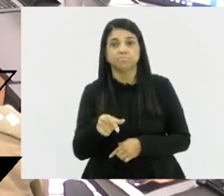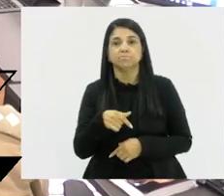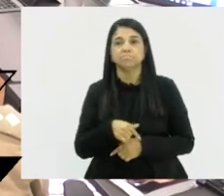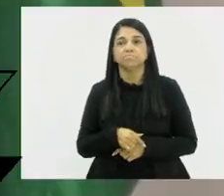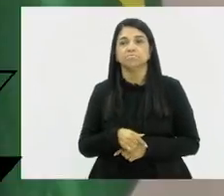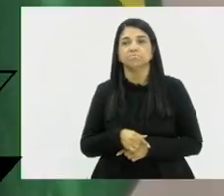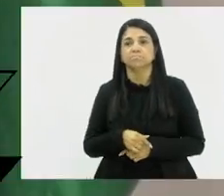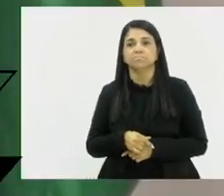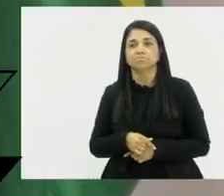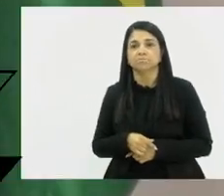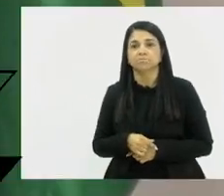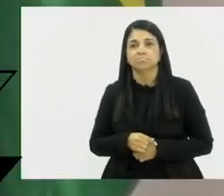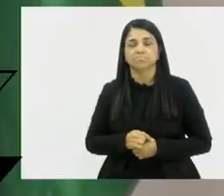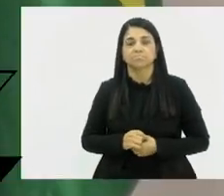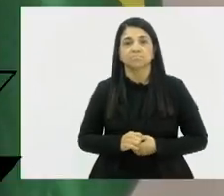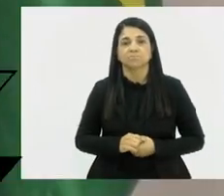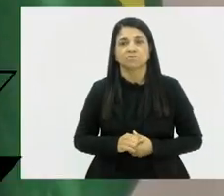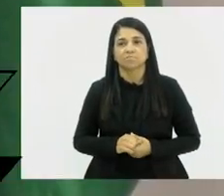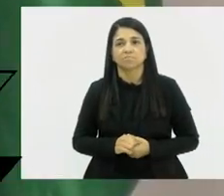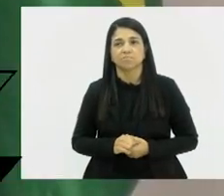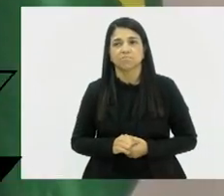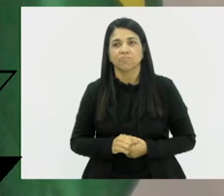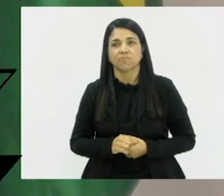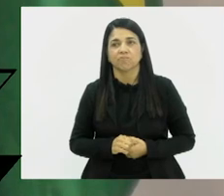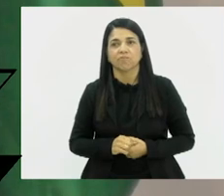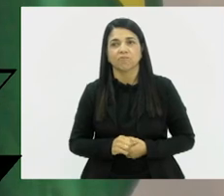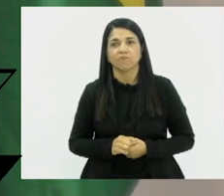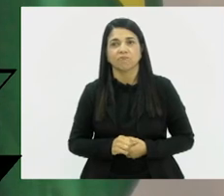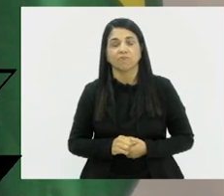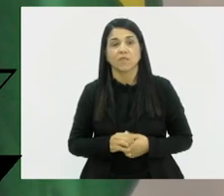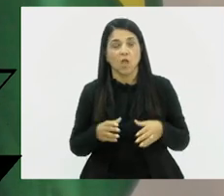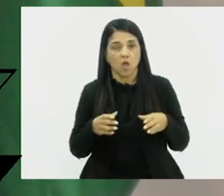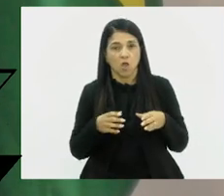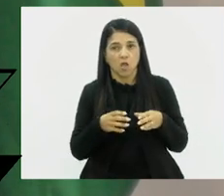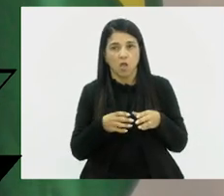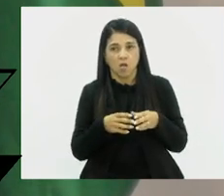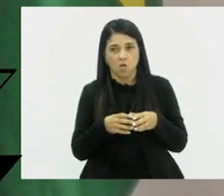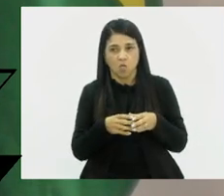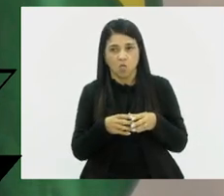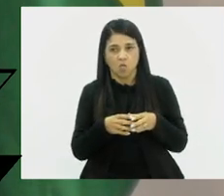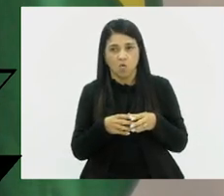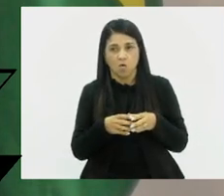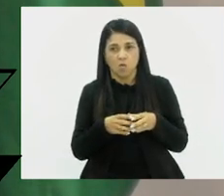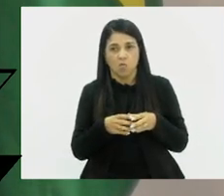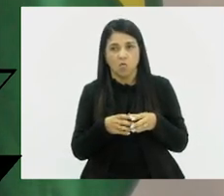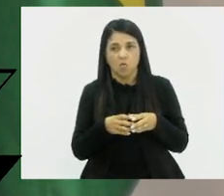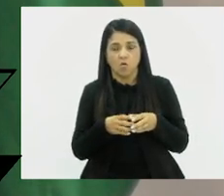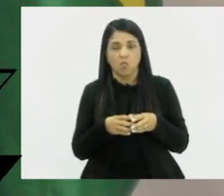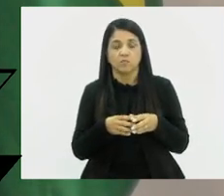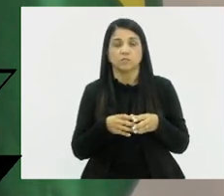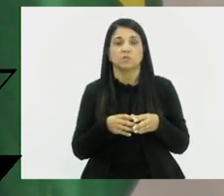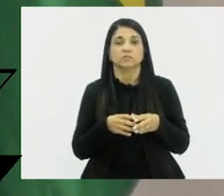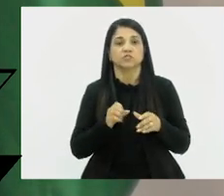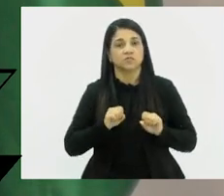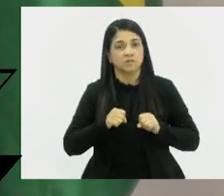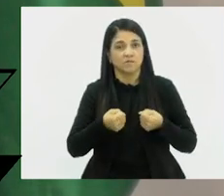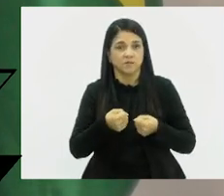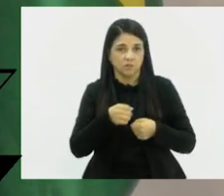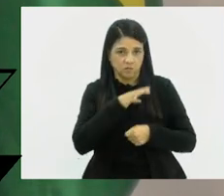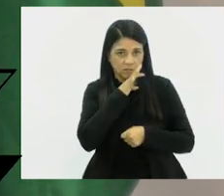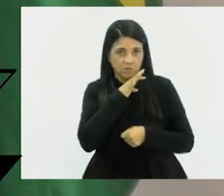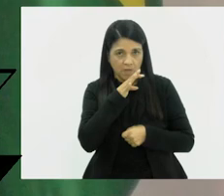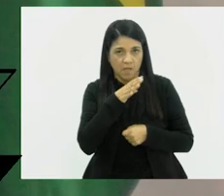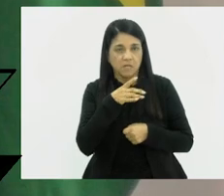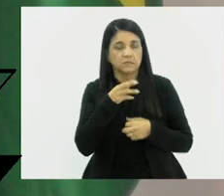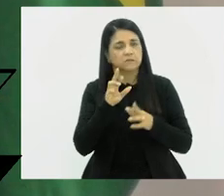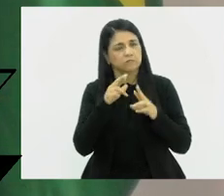a gente, quando eu assumi a Comissão de Defesa, dos Animais, assim, a gente fez